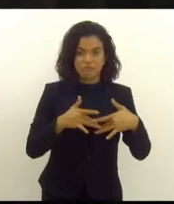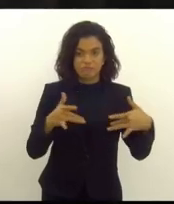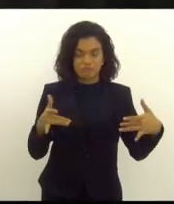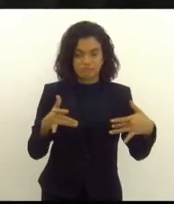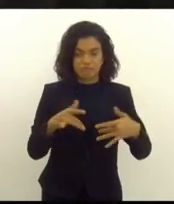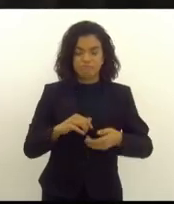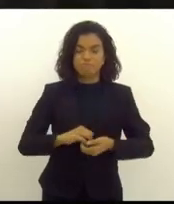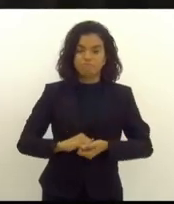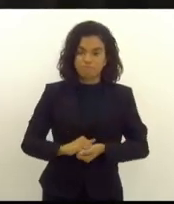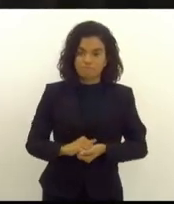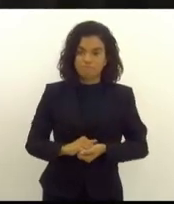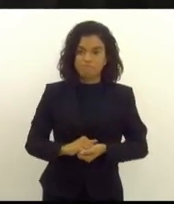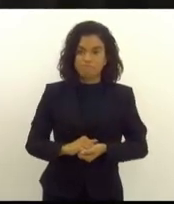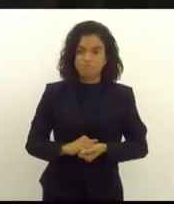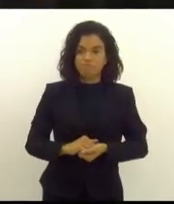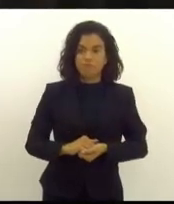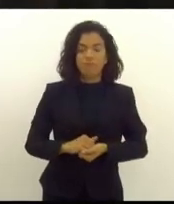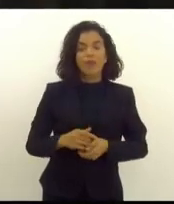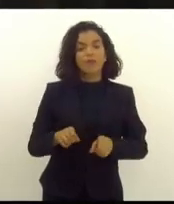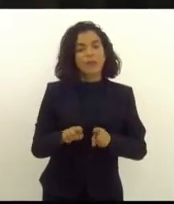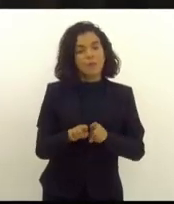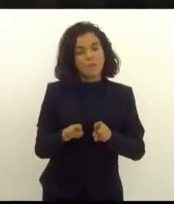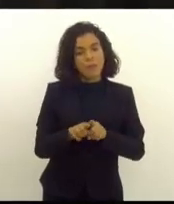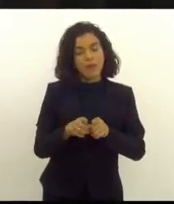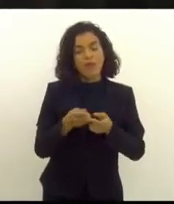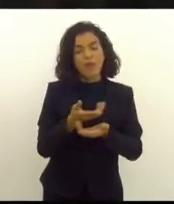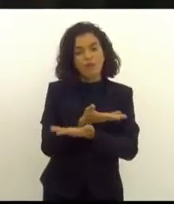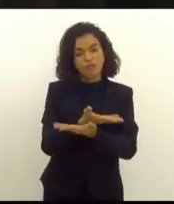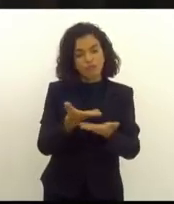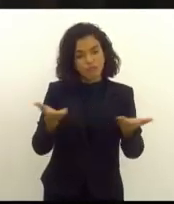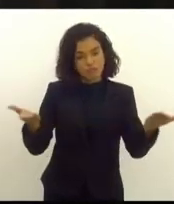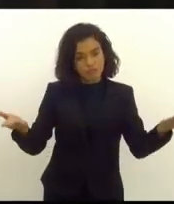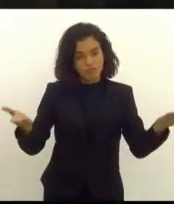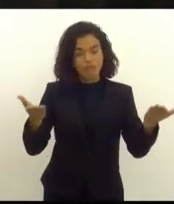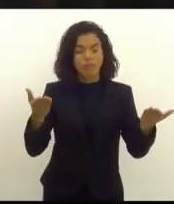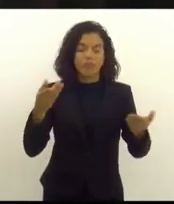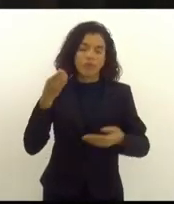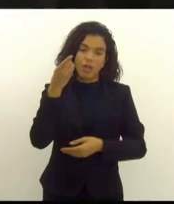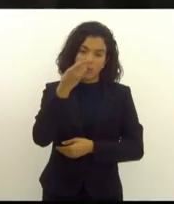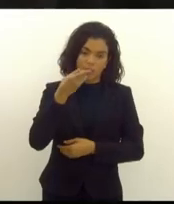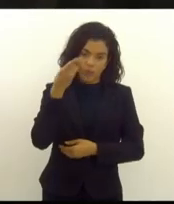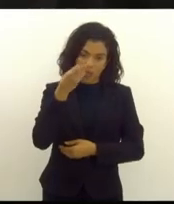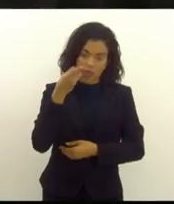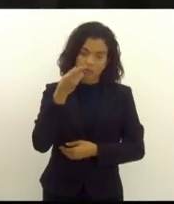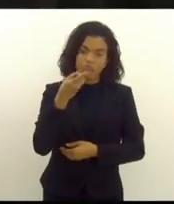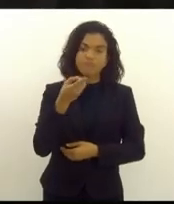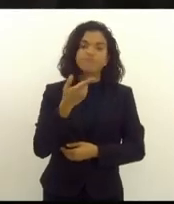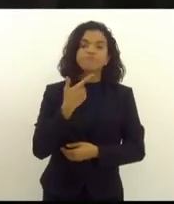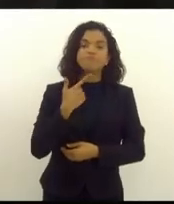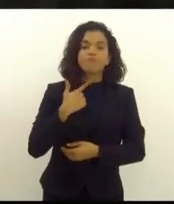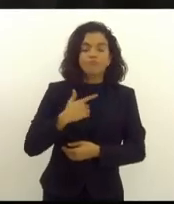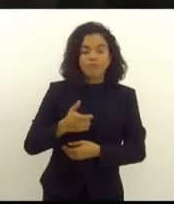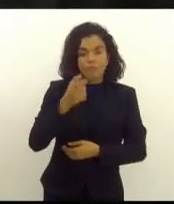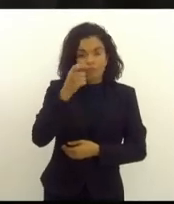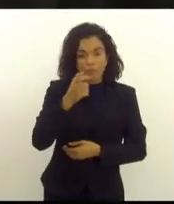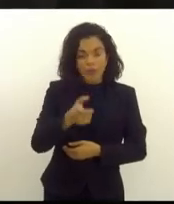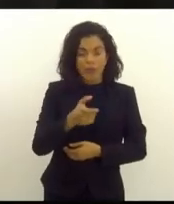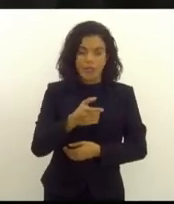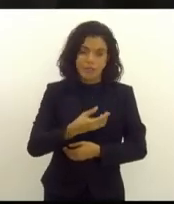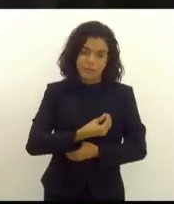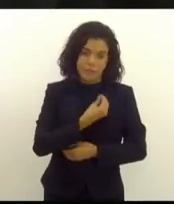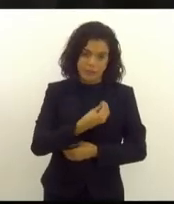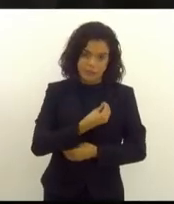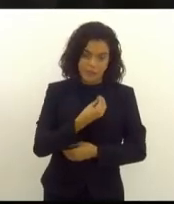também o qual estendo o convite então para todos os nobres colegas parlamentares aqui do Estado do Rio de Janeiro